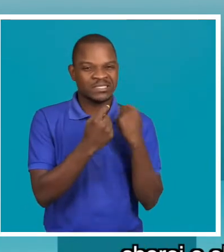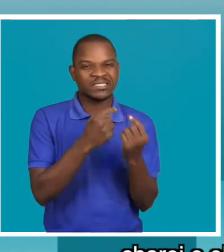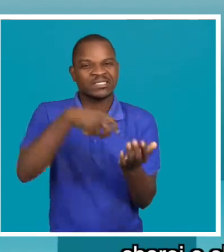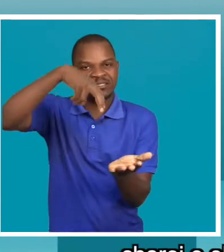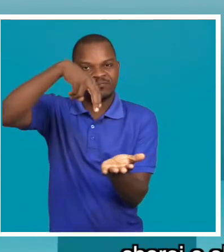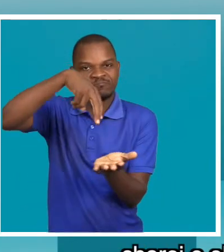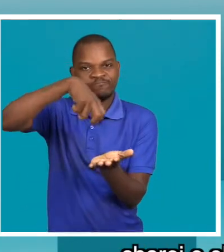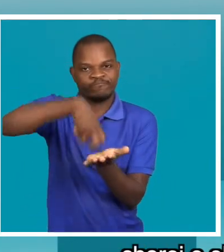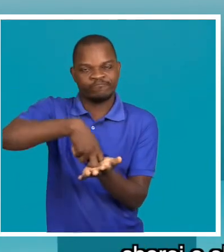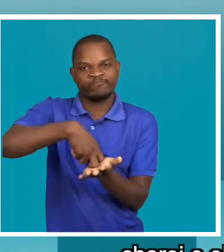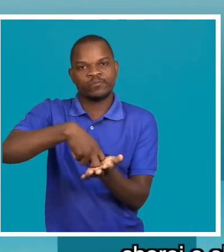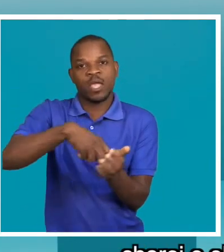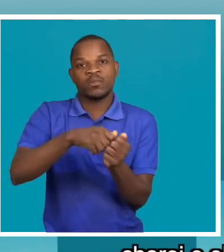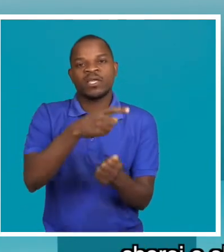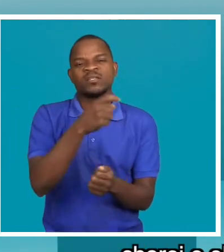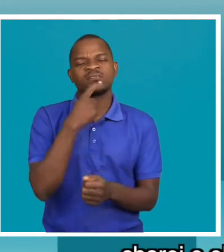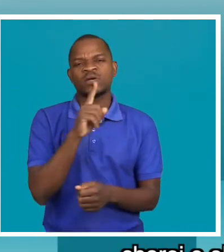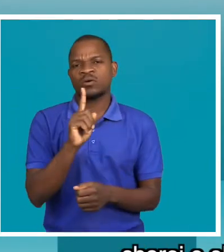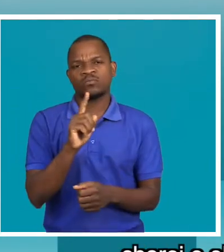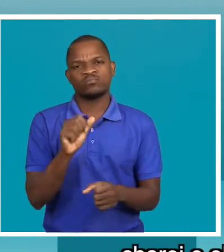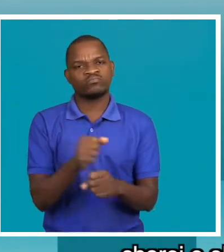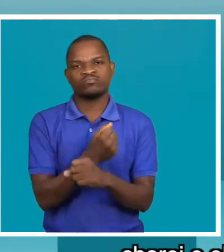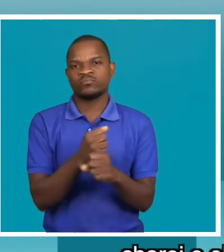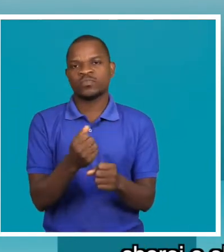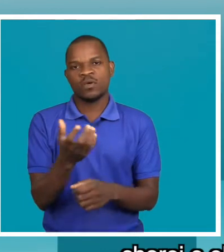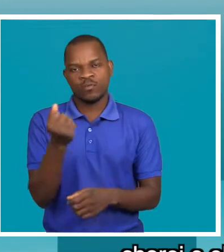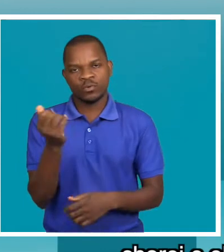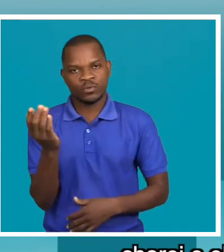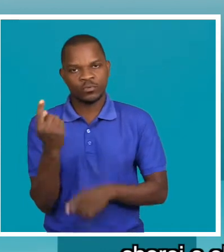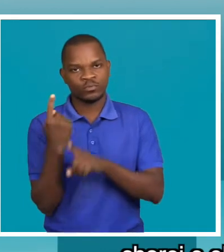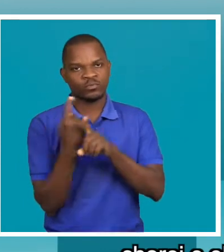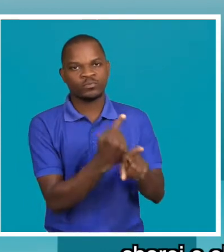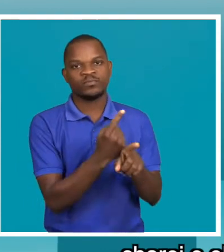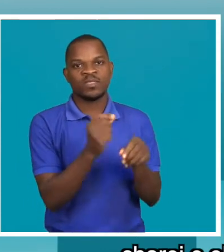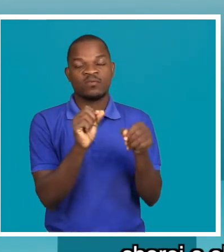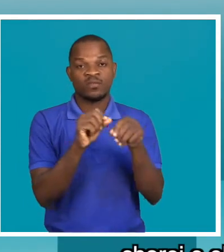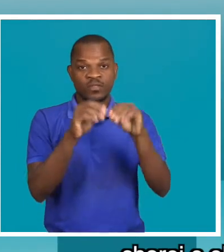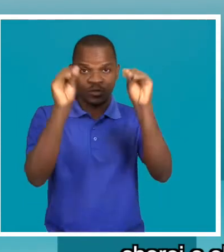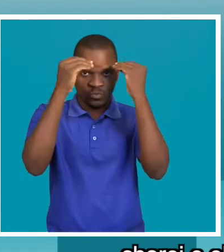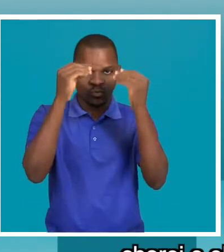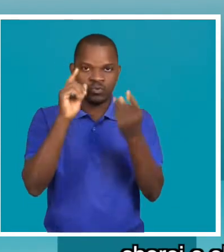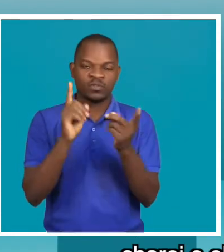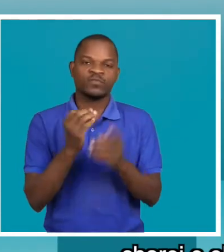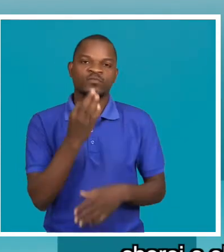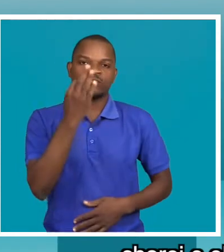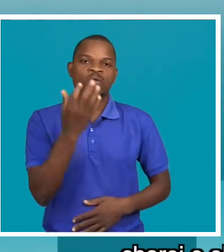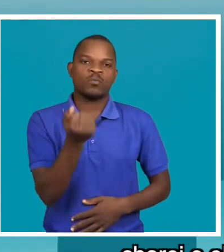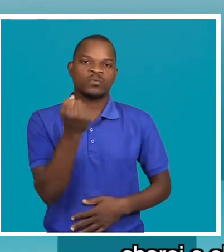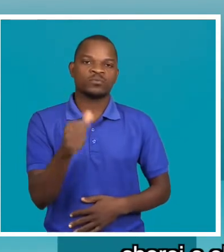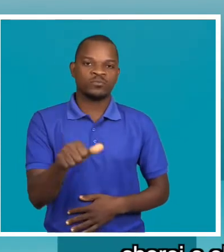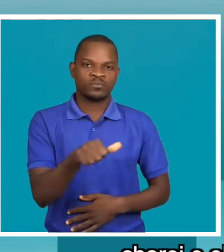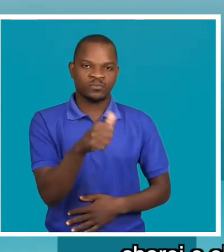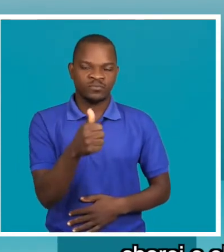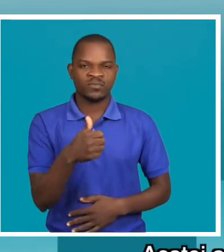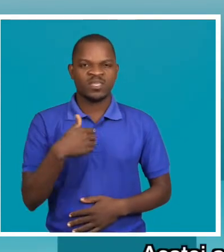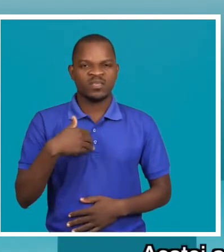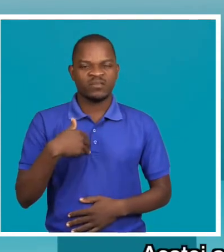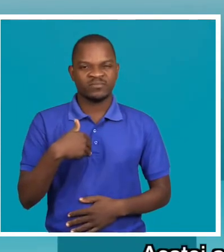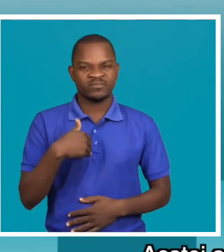eu chorar perante a ele. disse, não, você podia ir fazer um curso, através de... podia conseguir fazer alguma coisa.